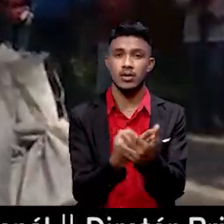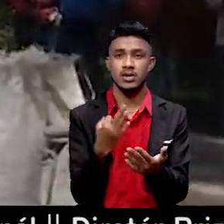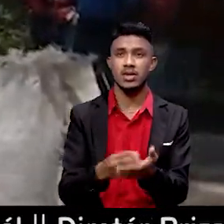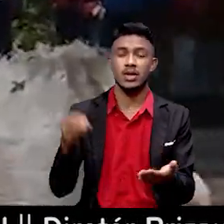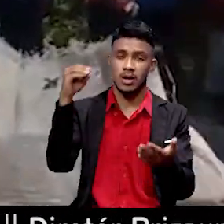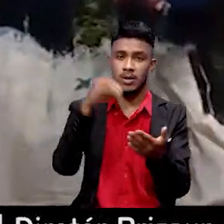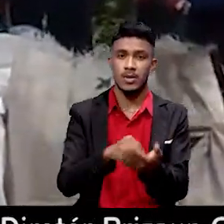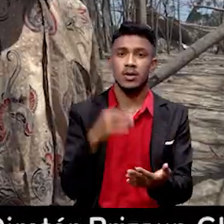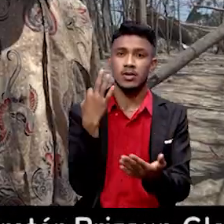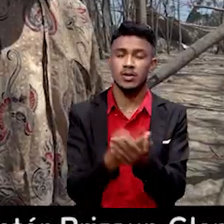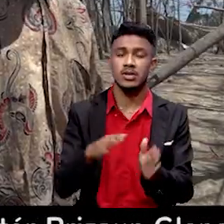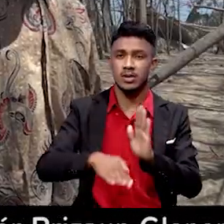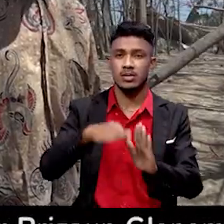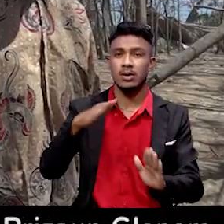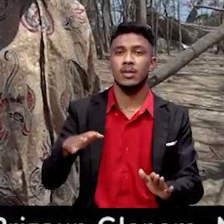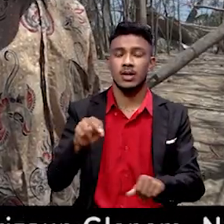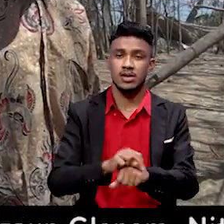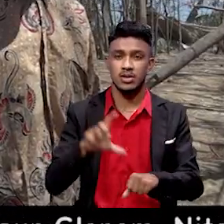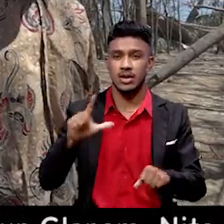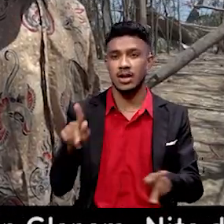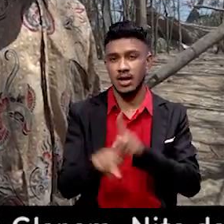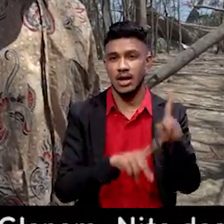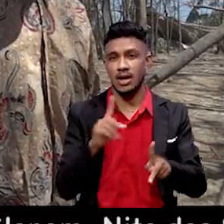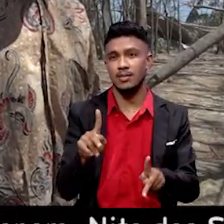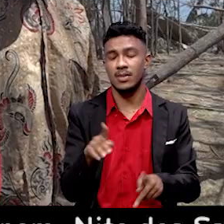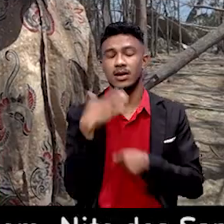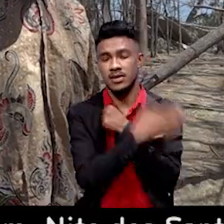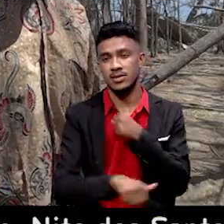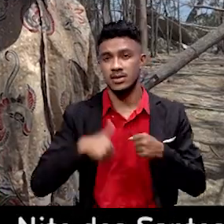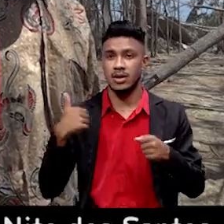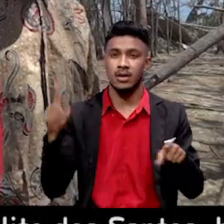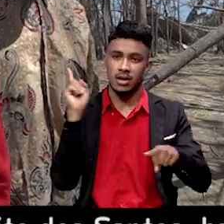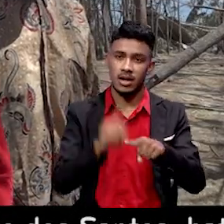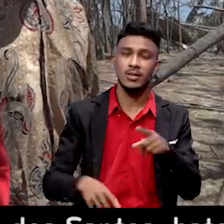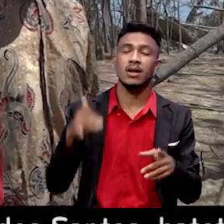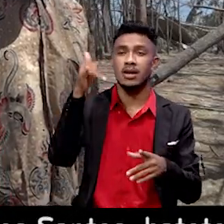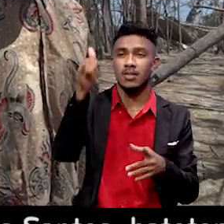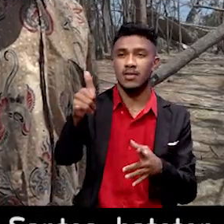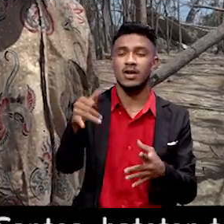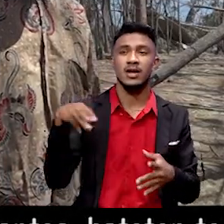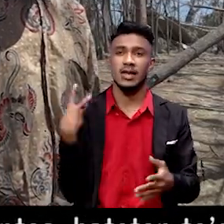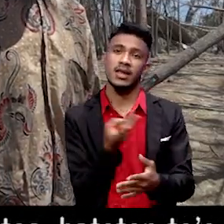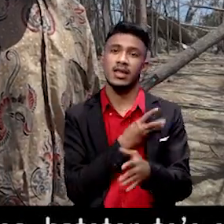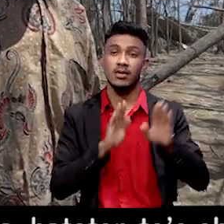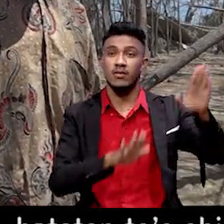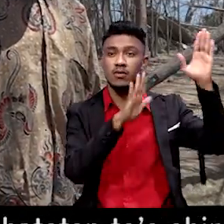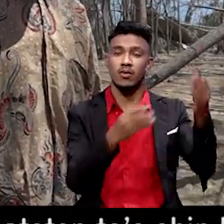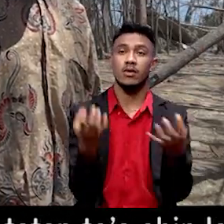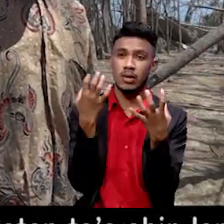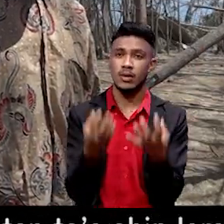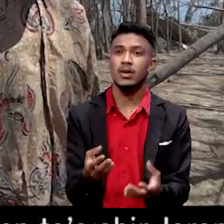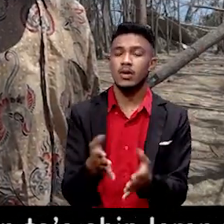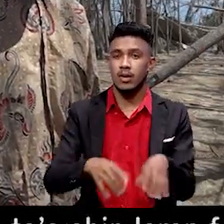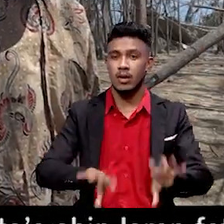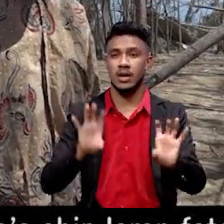o estándar nacional para a engenharia. Mas ele está falando, fale Lili tem a base onde tem o café. Ainda, né,